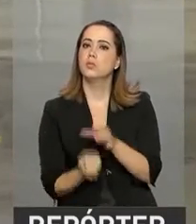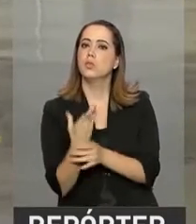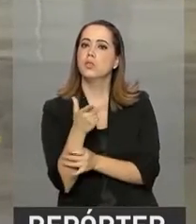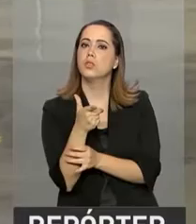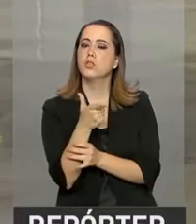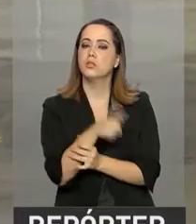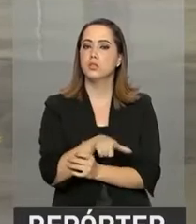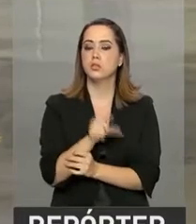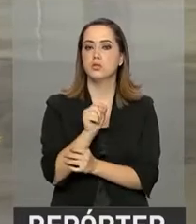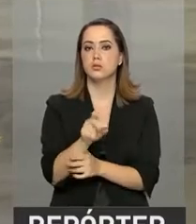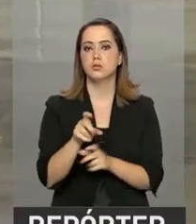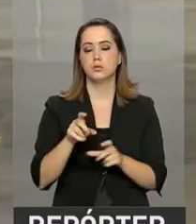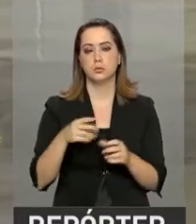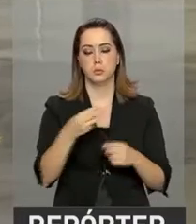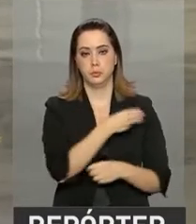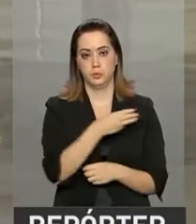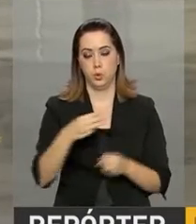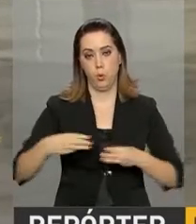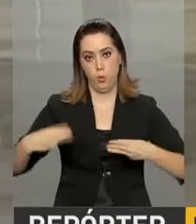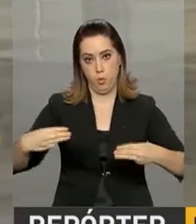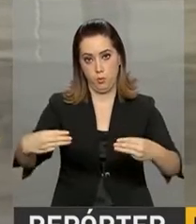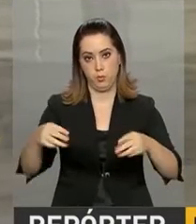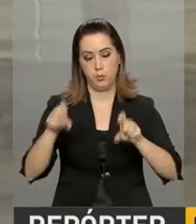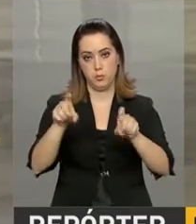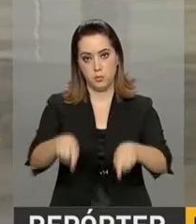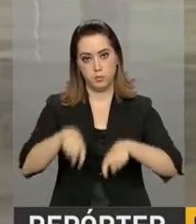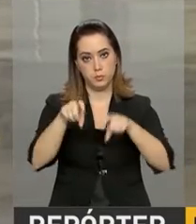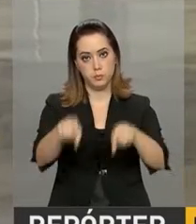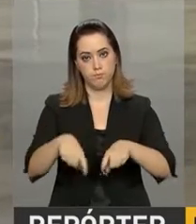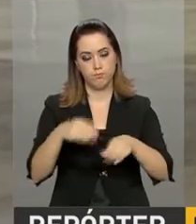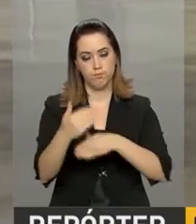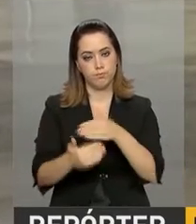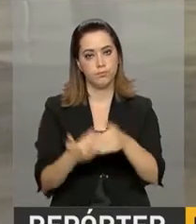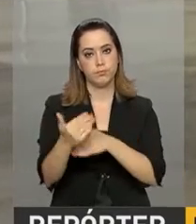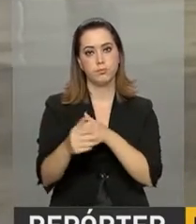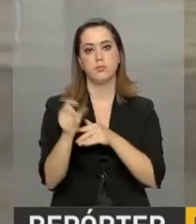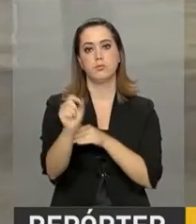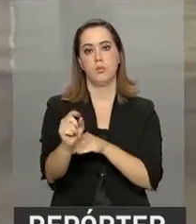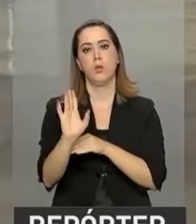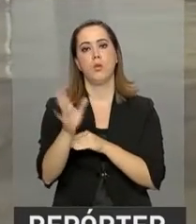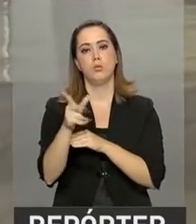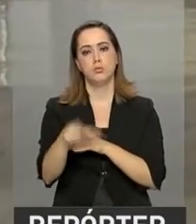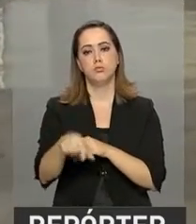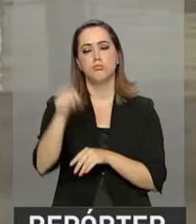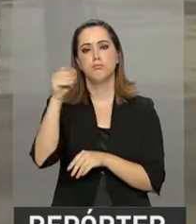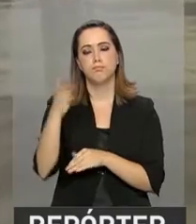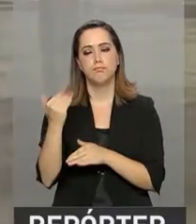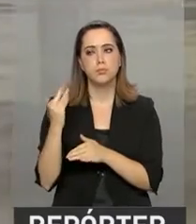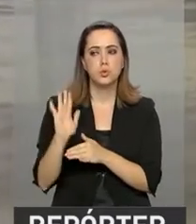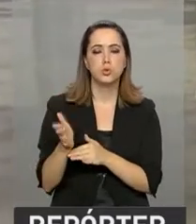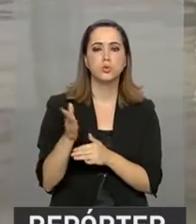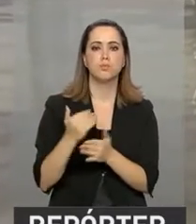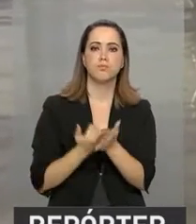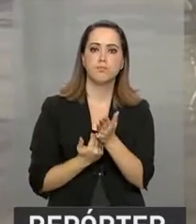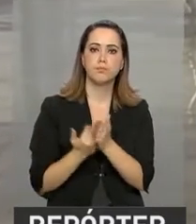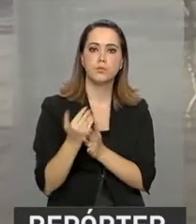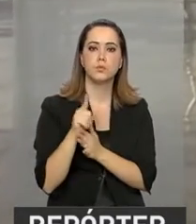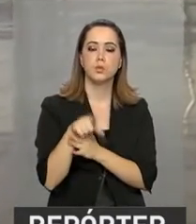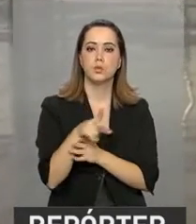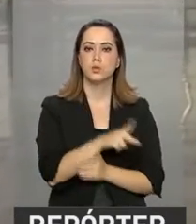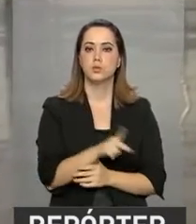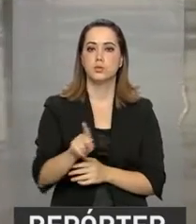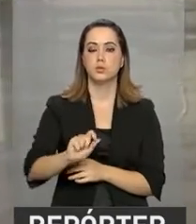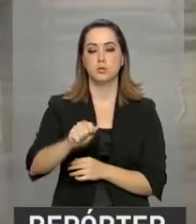agrário uma discussão que vem sendo feita internamente pelo governo federal há bastante tempo desde que o presidente em exercício